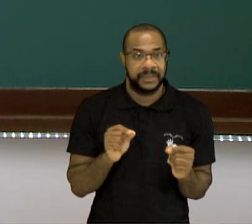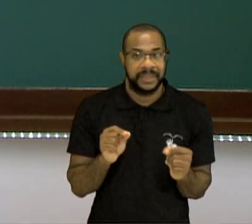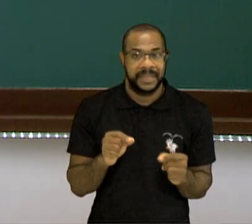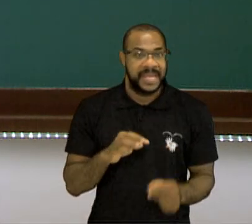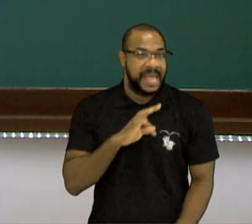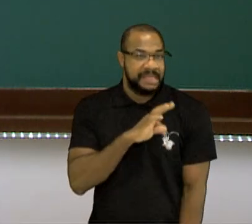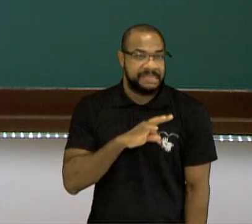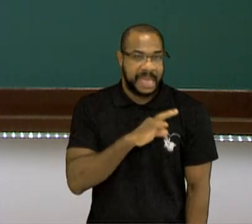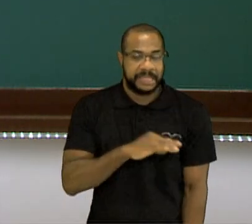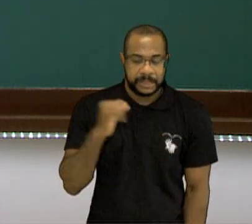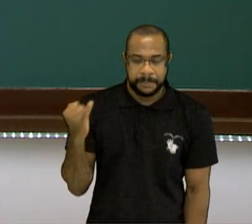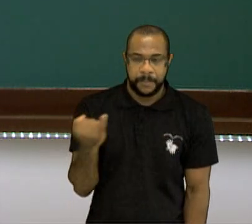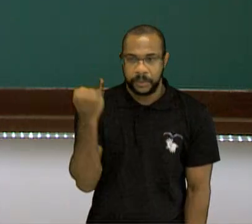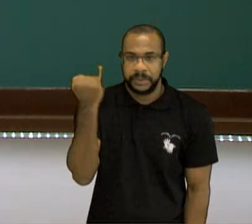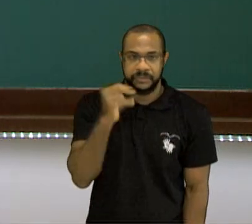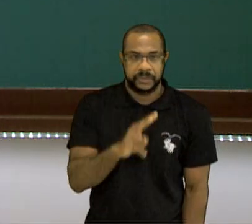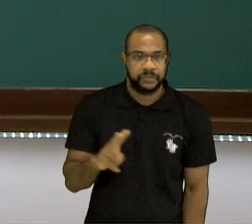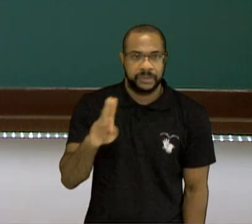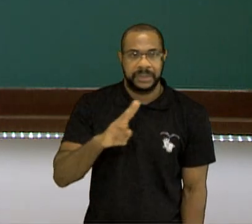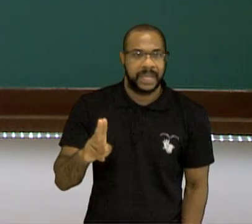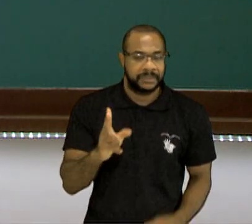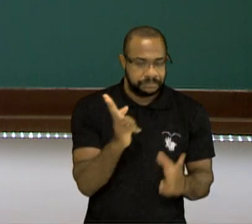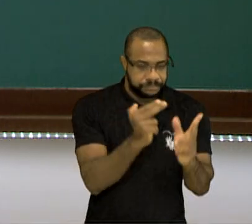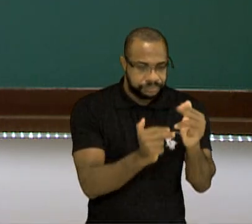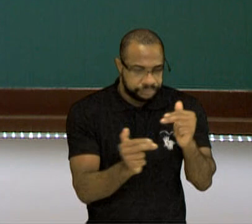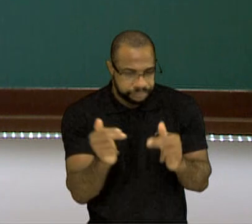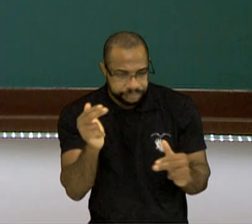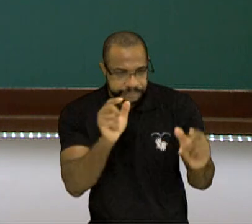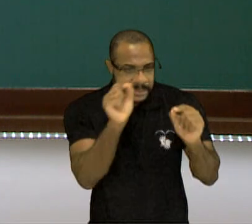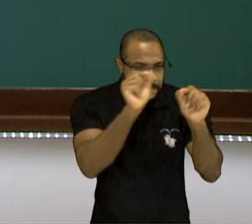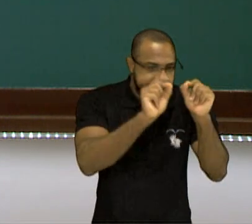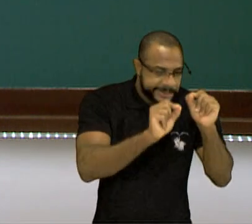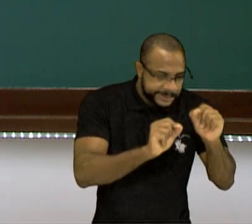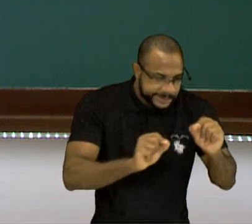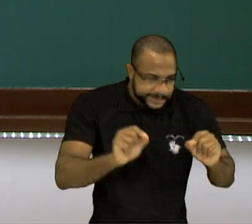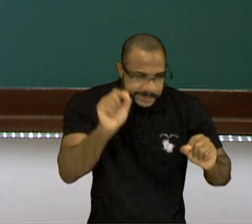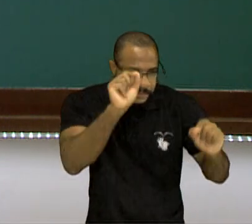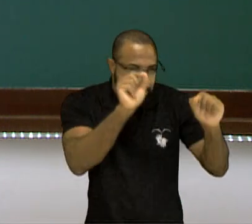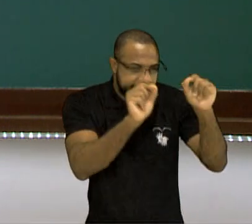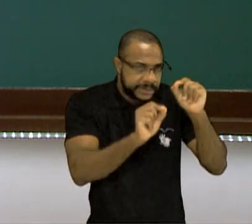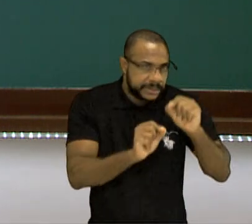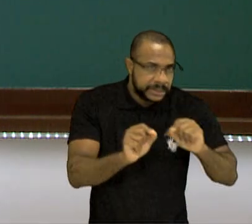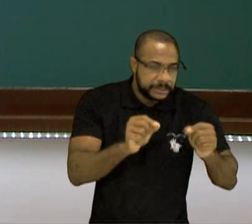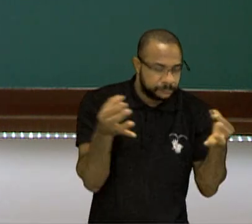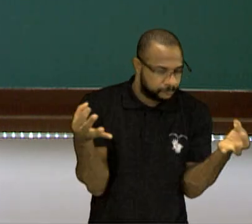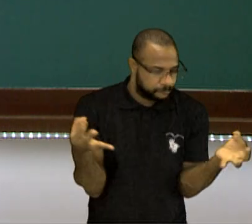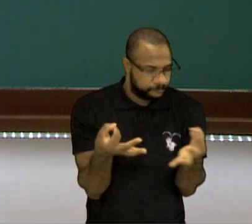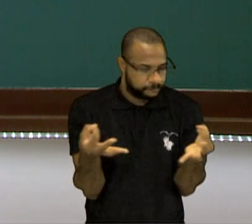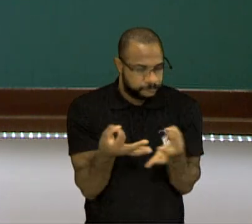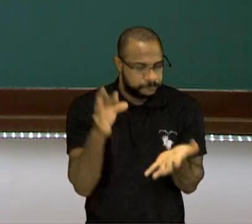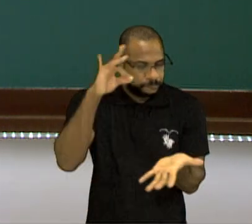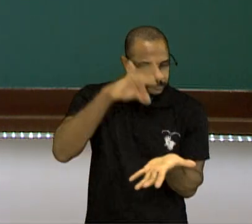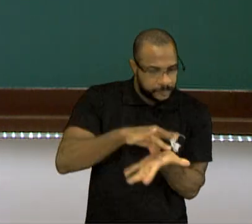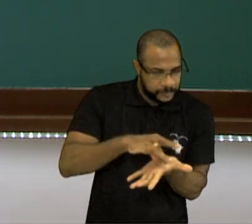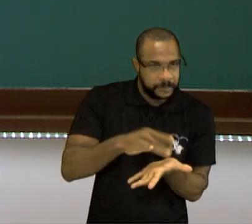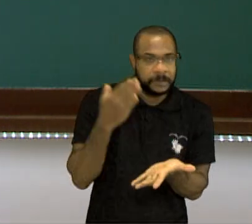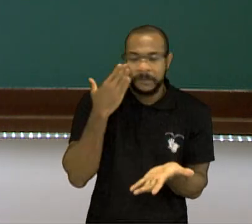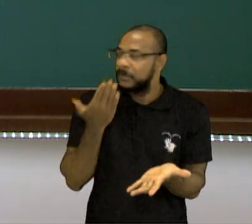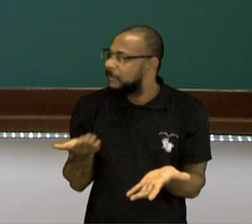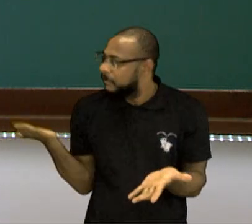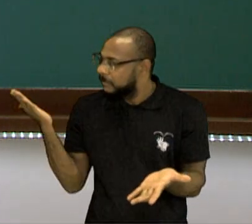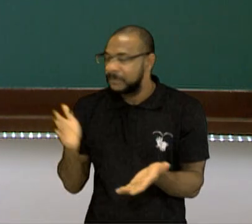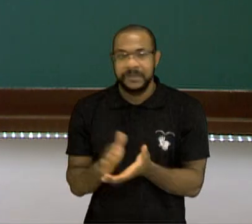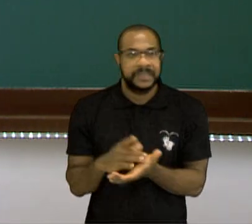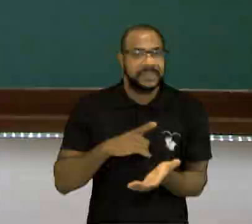técnicas bem importantes que vão fazer com que essa pintura fique realista, que ela tenha